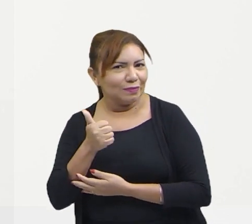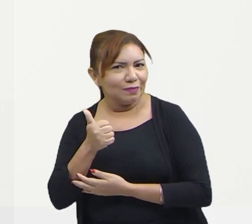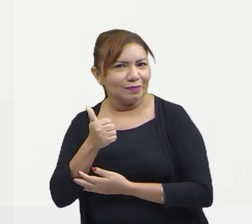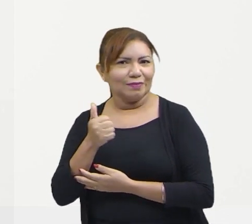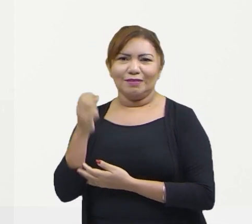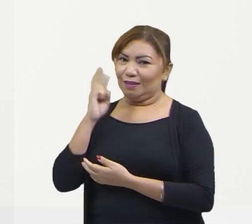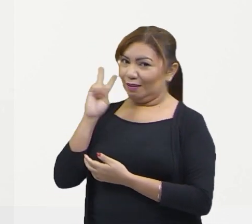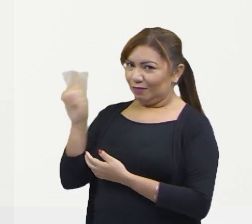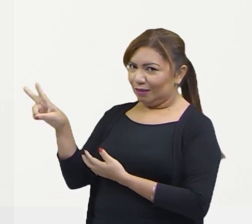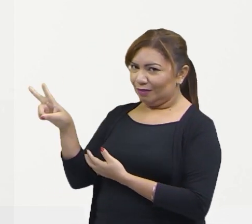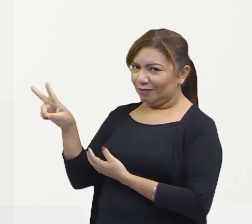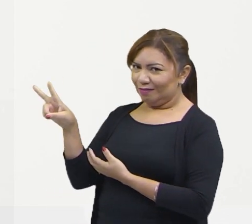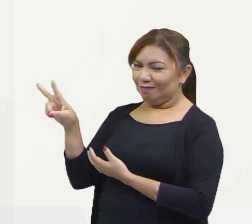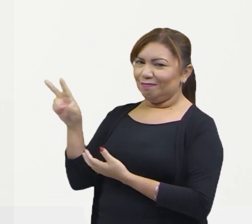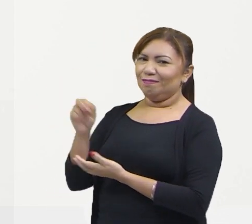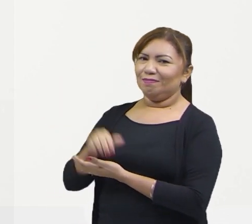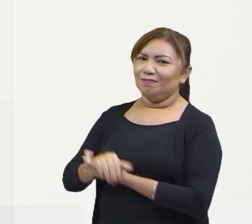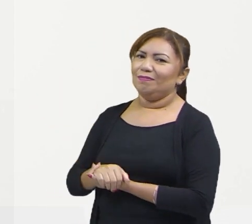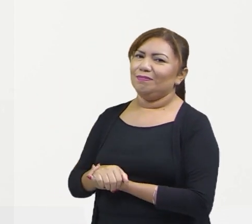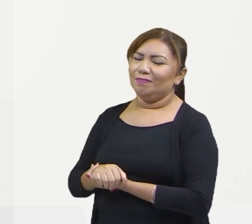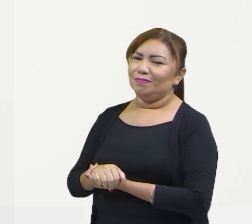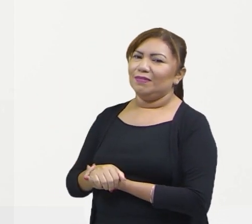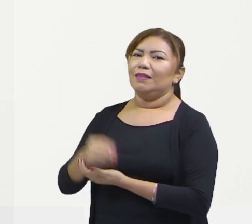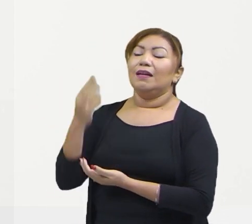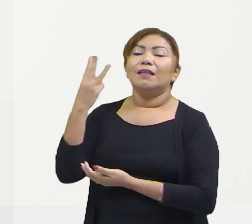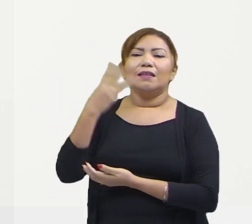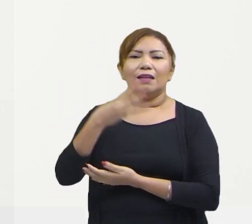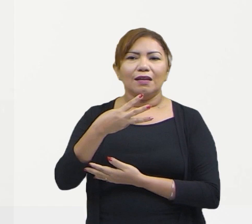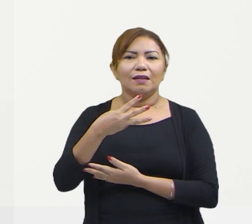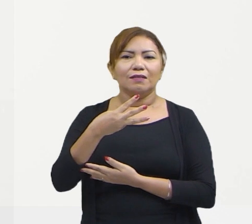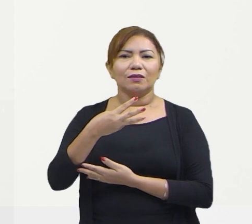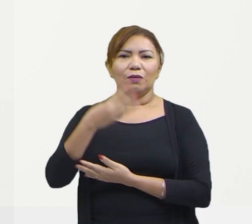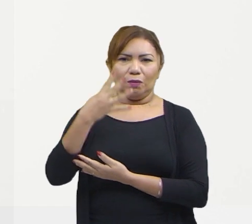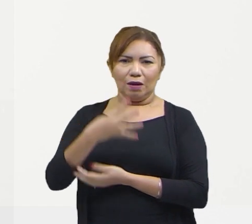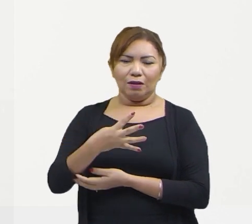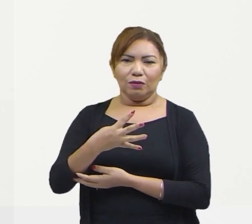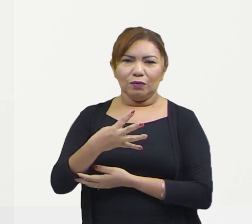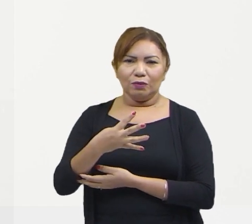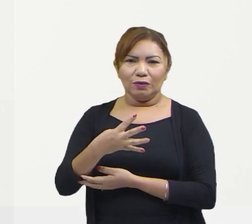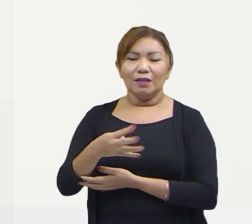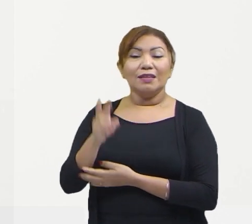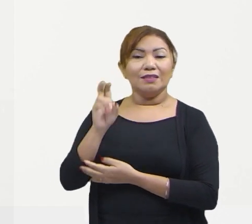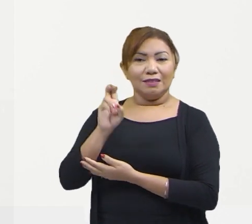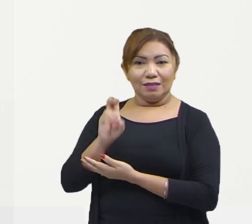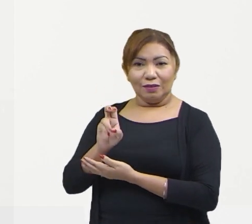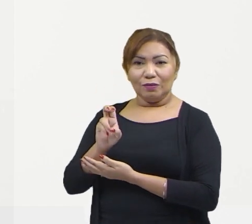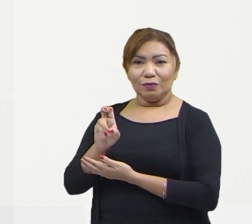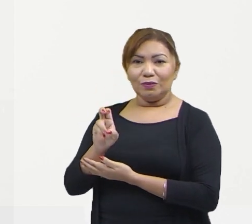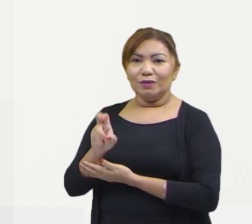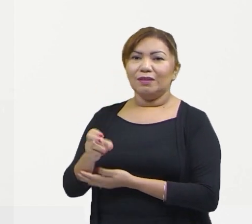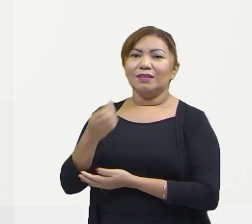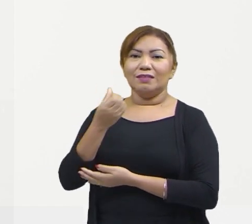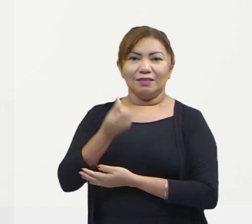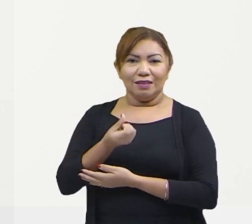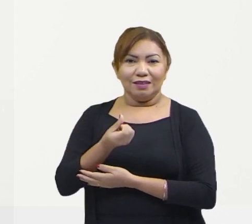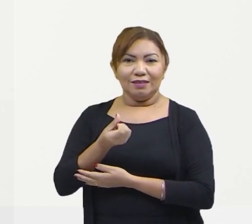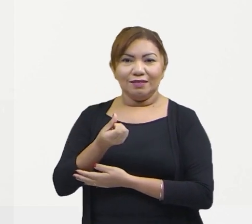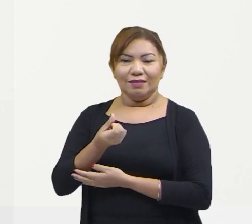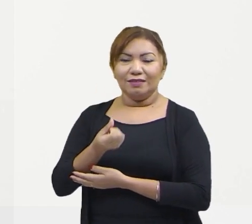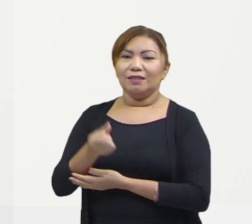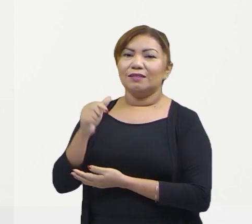2. 3, 4, Cinco,